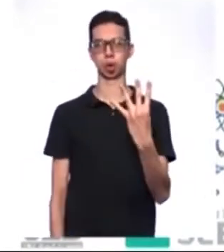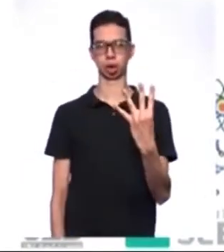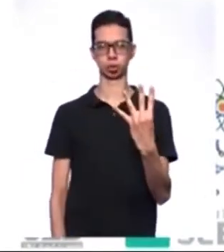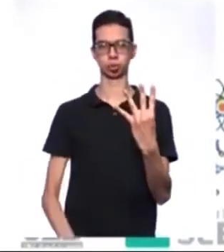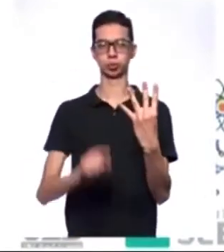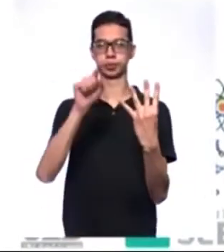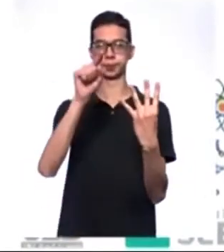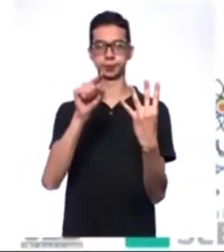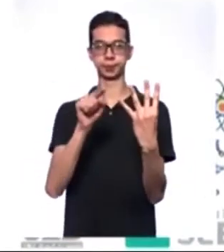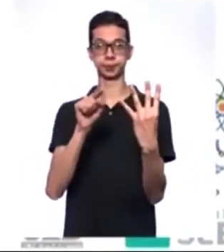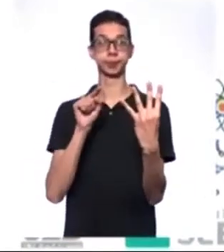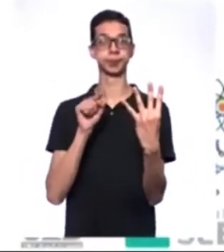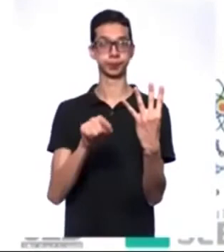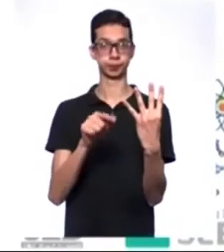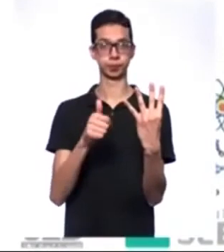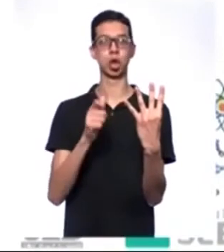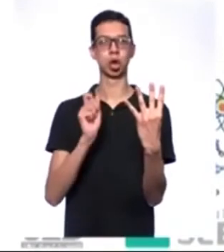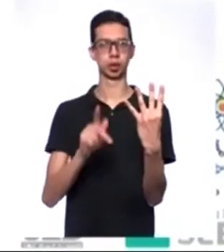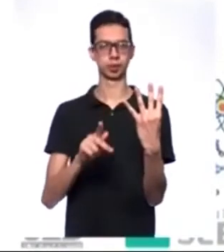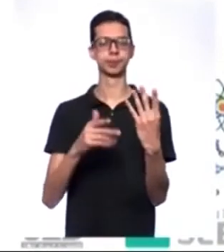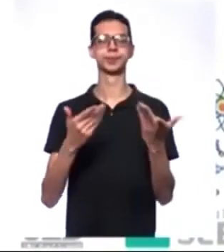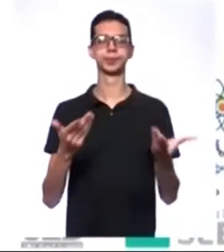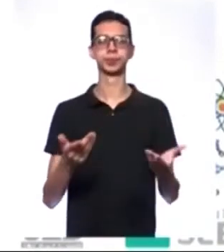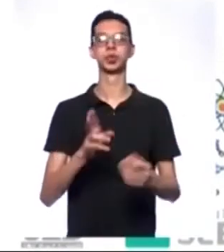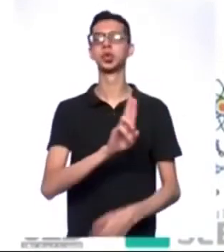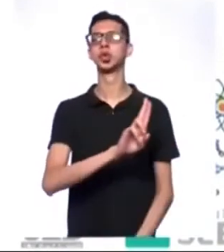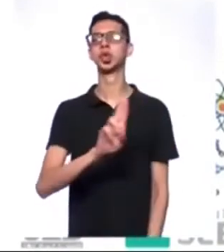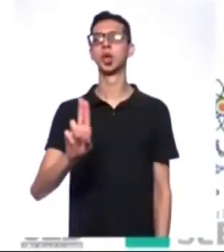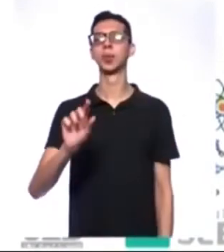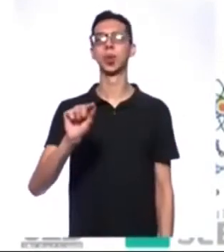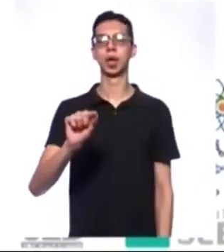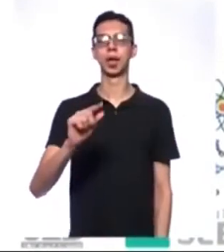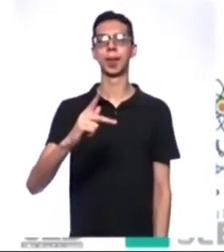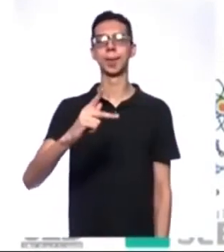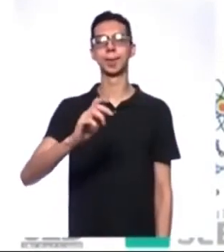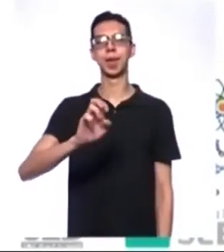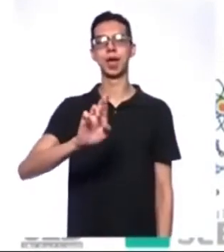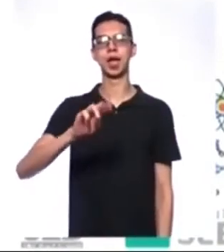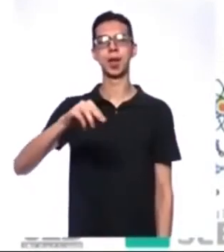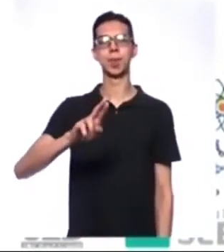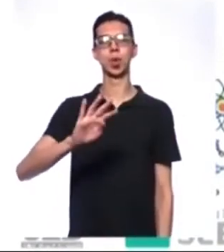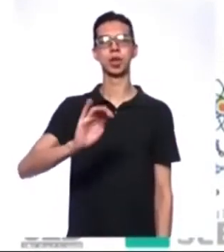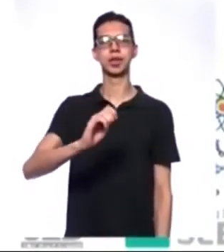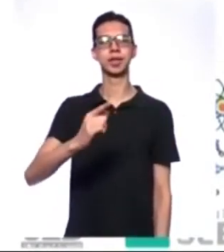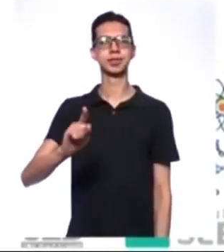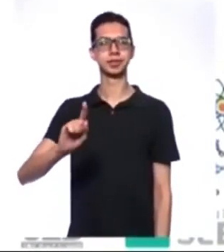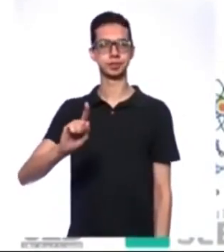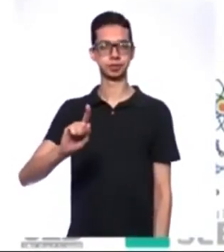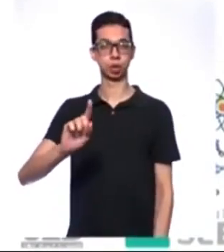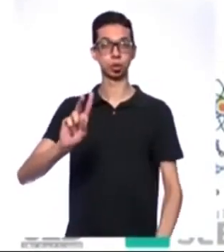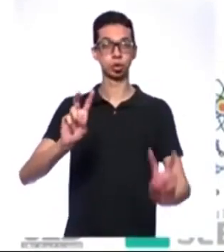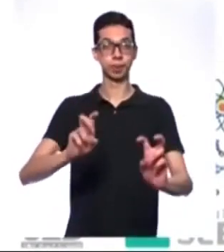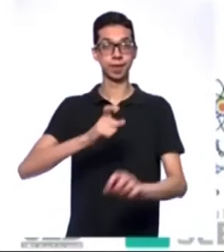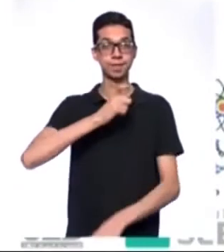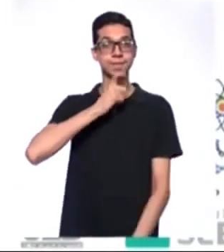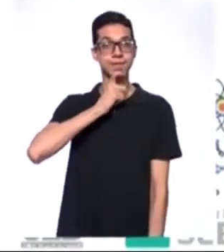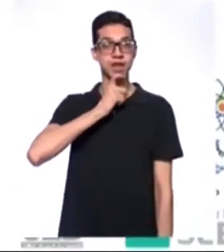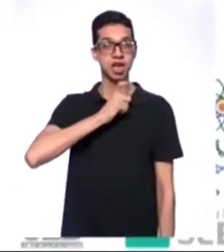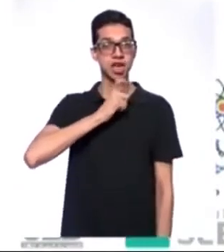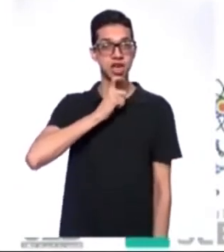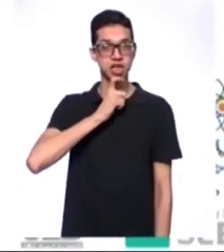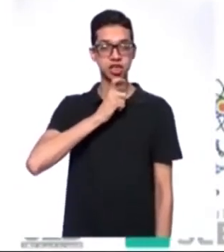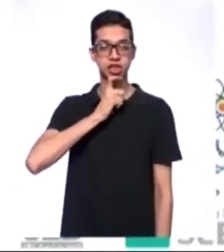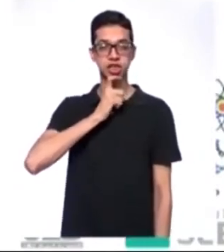segura ó esse 4 fatorial É permutação nos quatro blocos verdes só